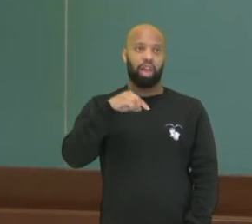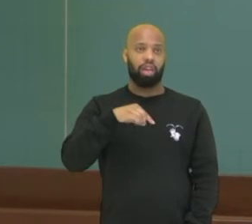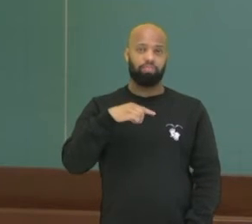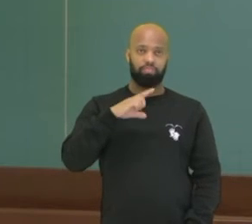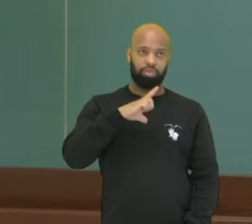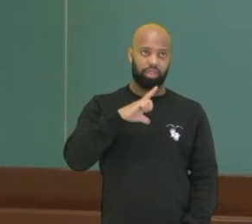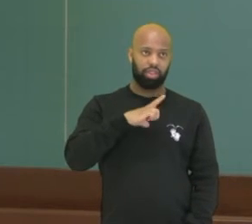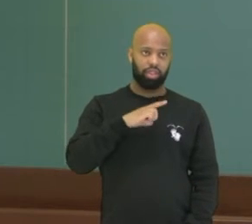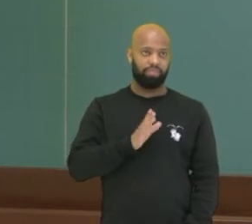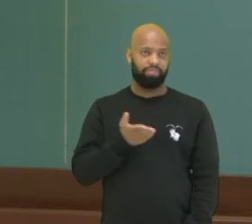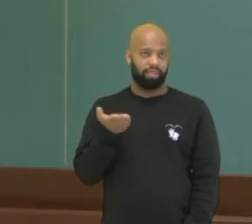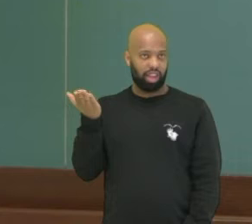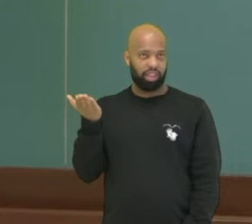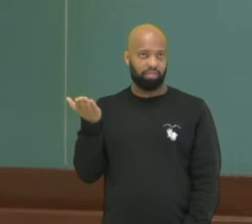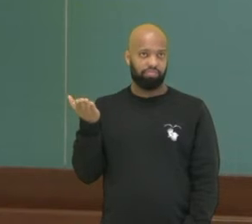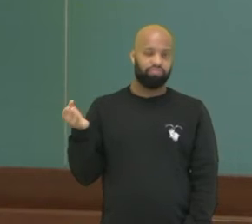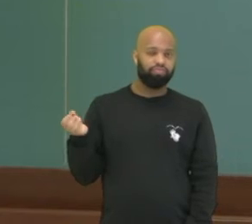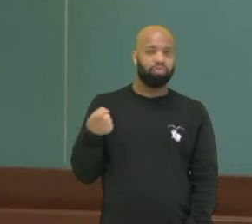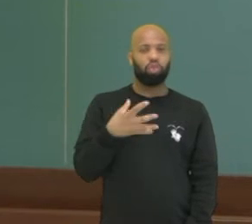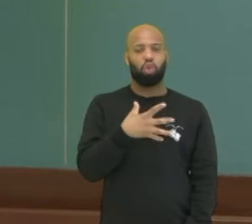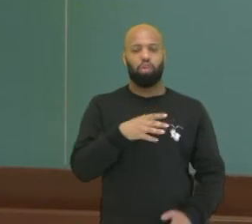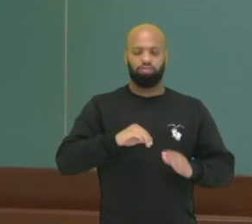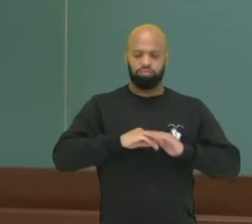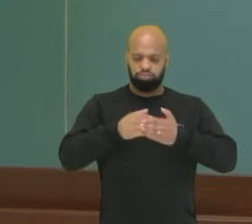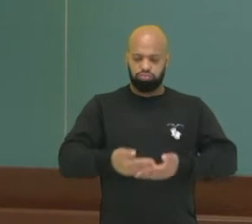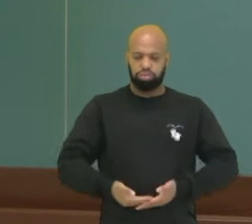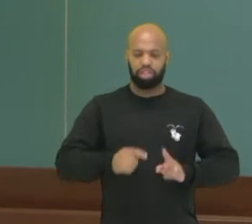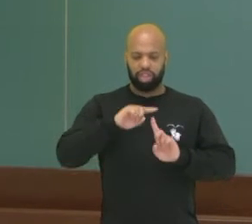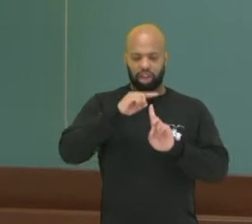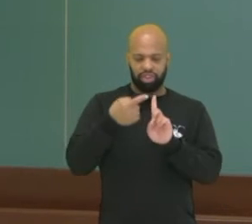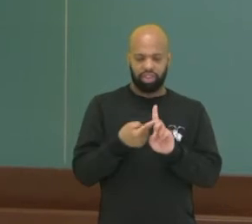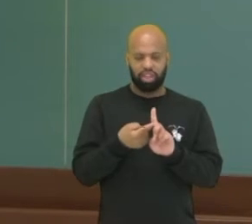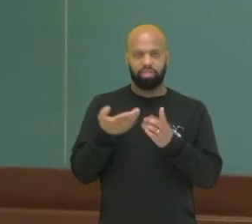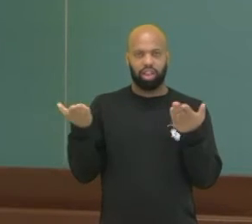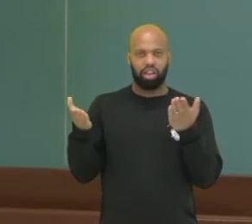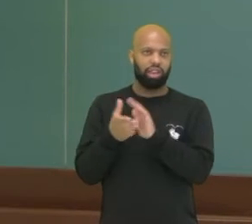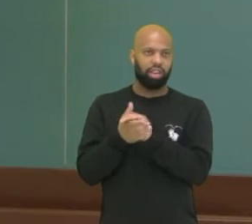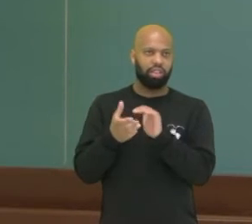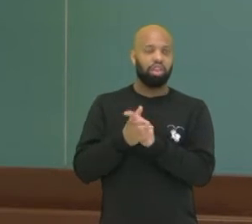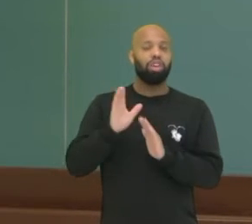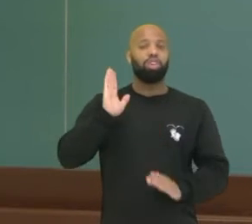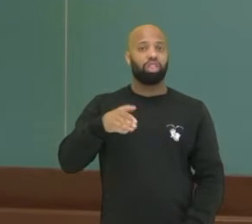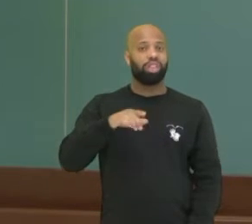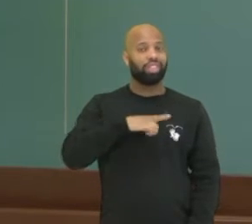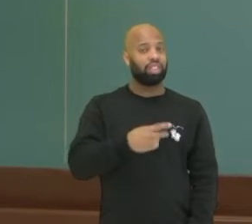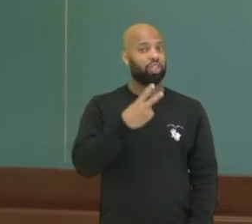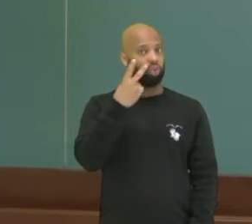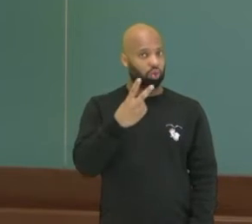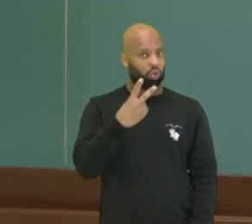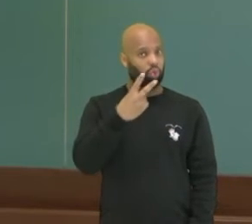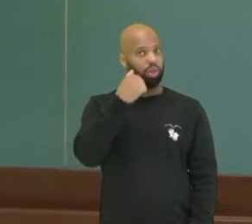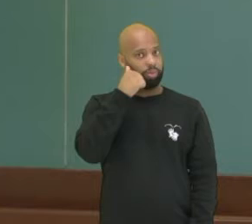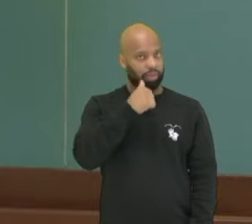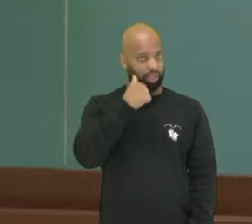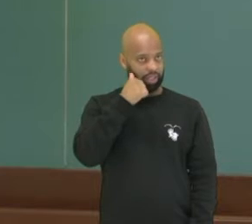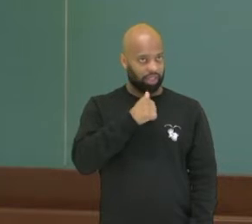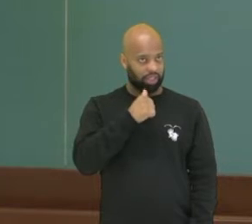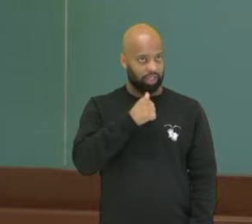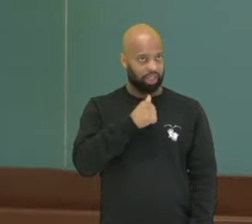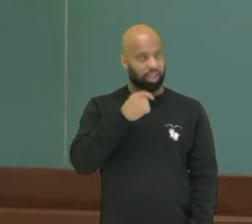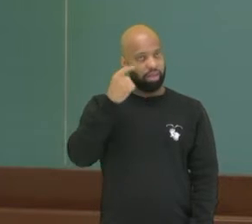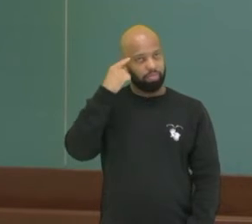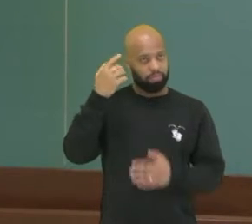gerado nessa nova gestação entre esse casal que já tem 2 meninas?